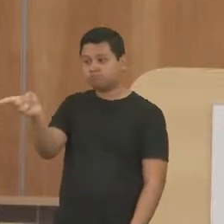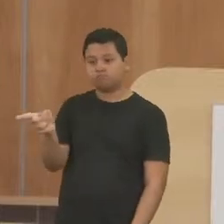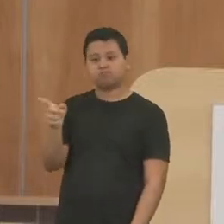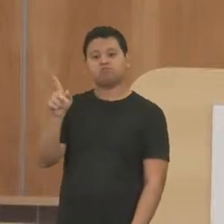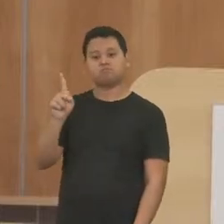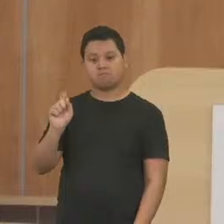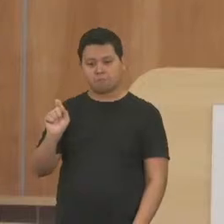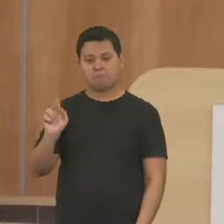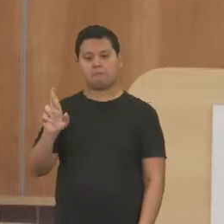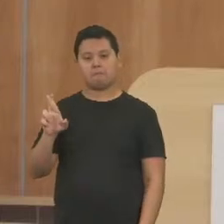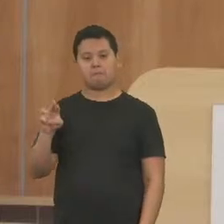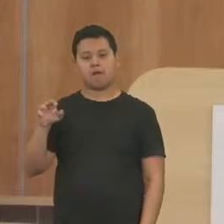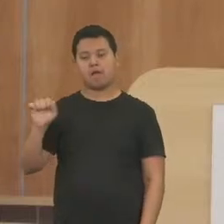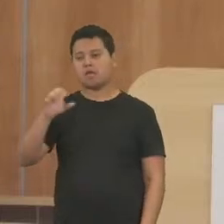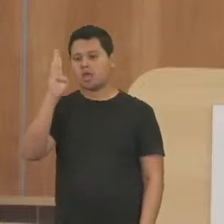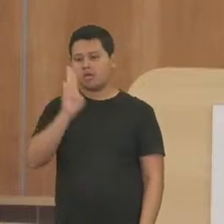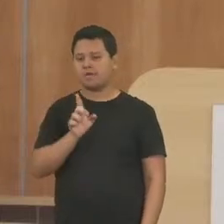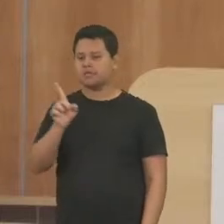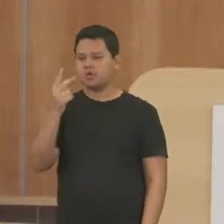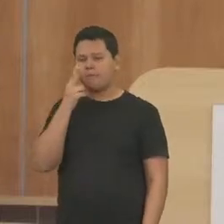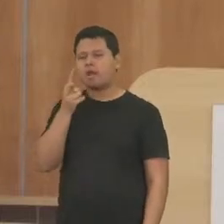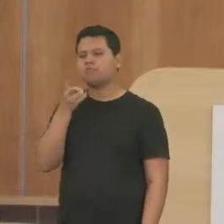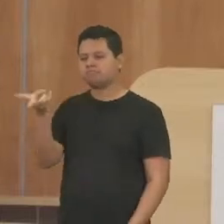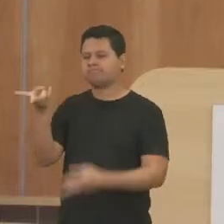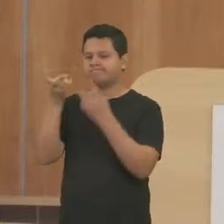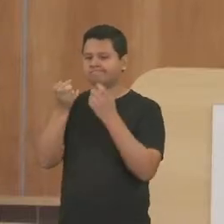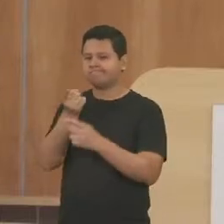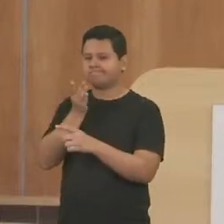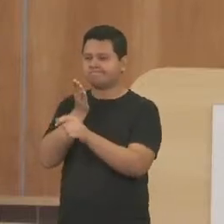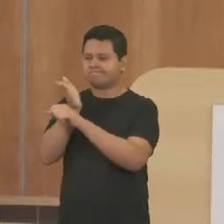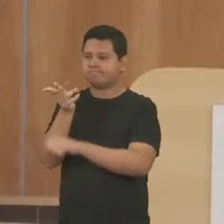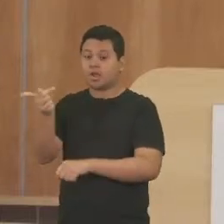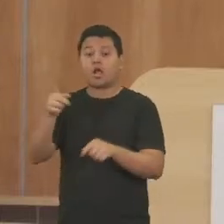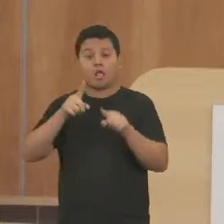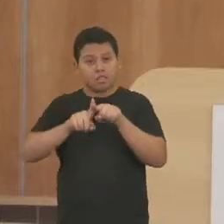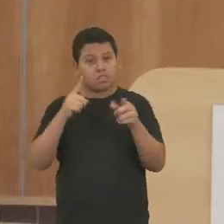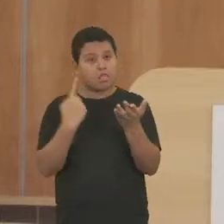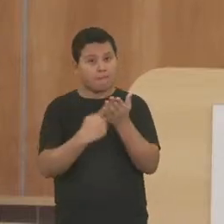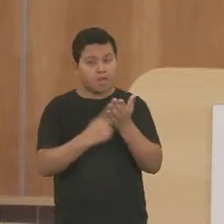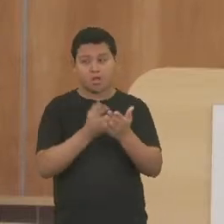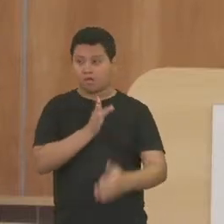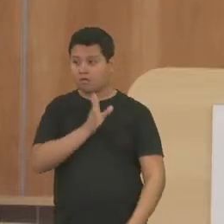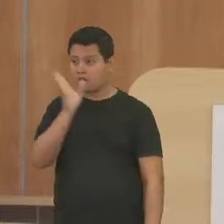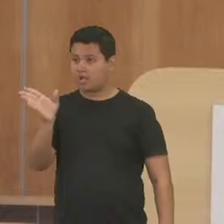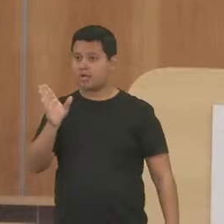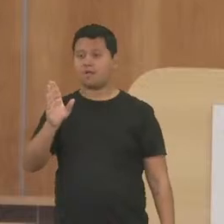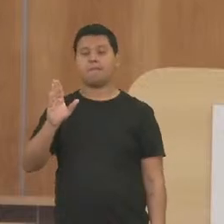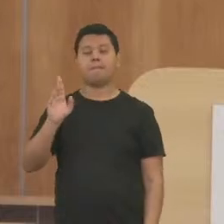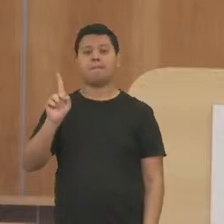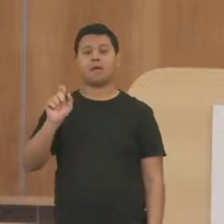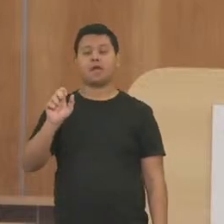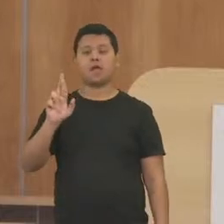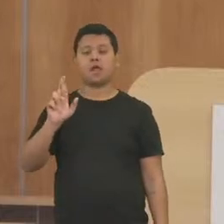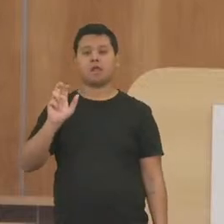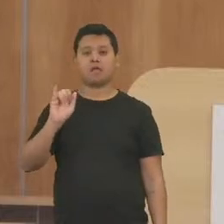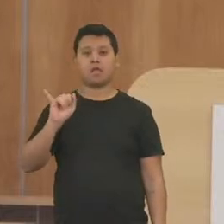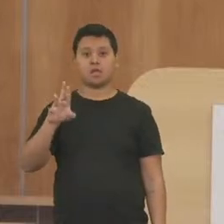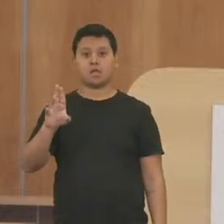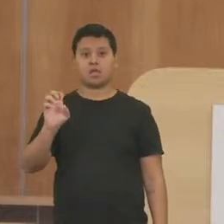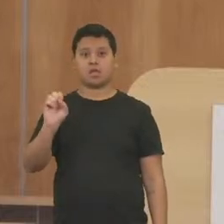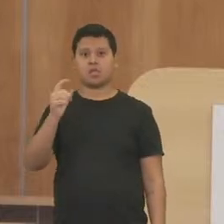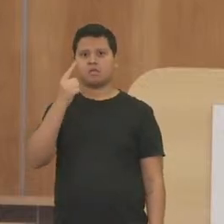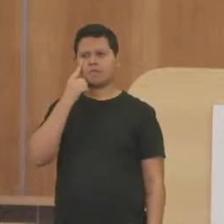situação que se encontra o gramado sintético. Convido você para ir lá no Jardim Paraíso, não é? Para verificar como que está